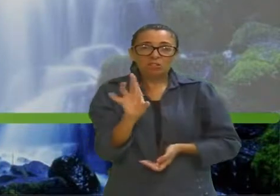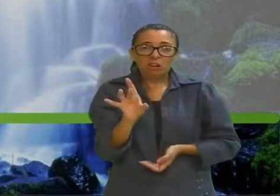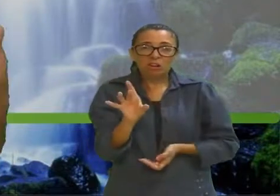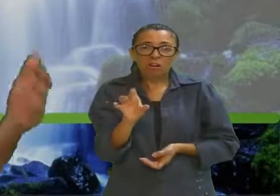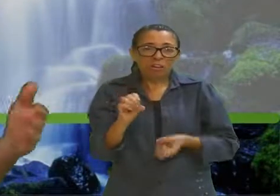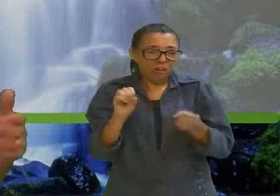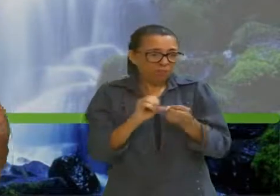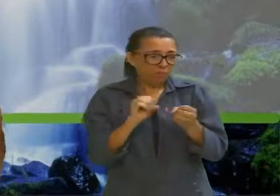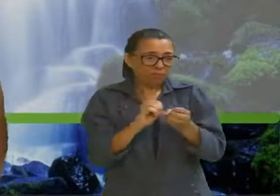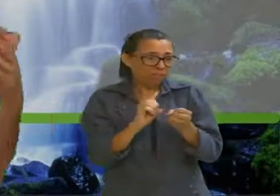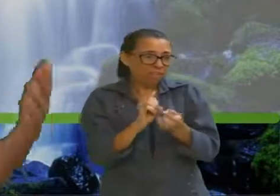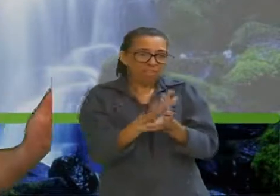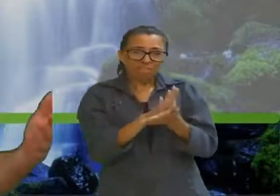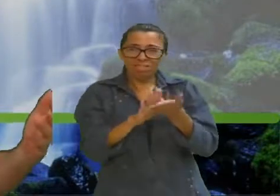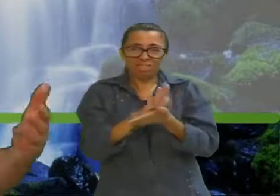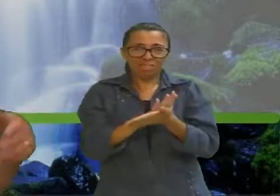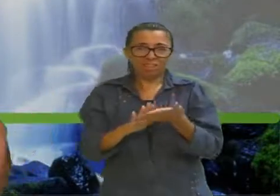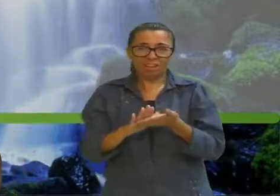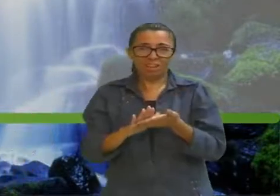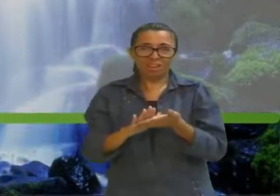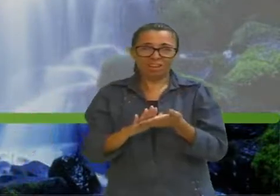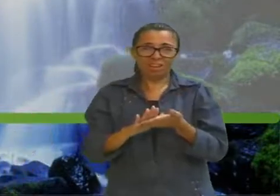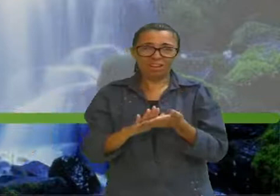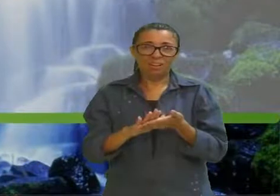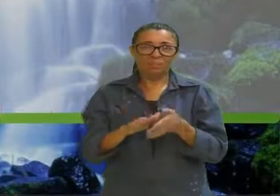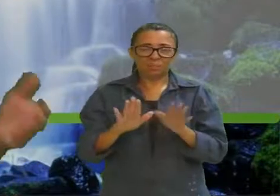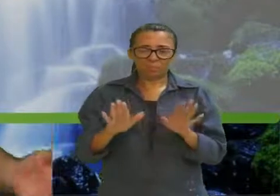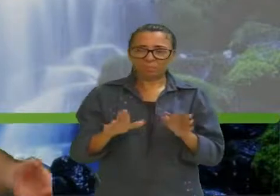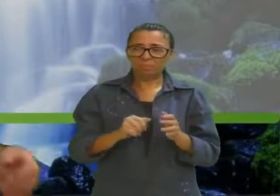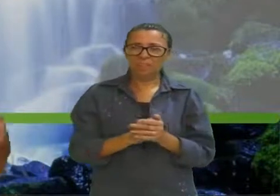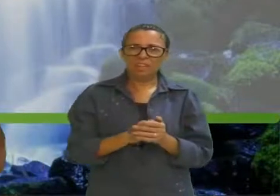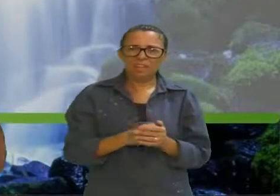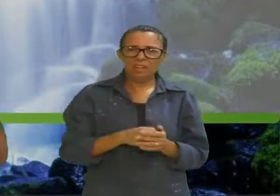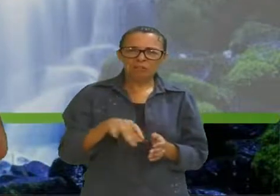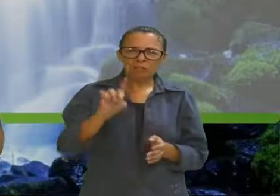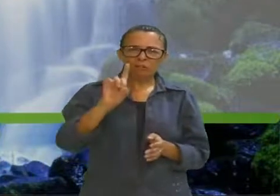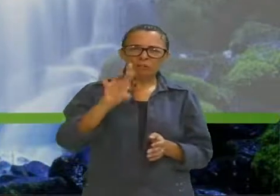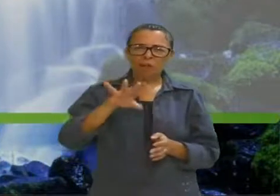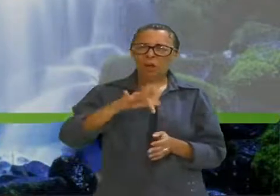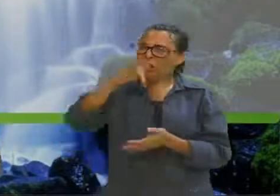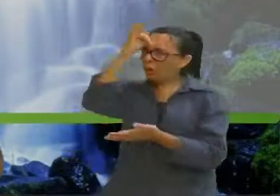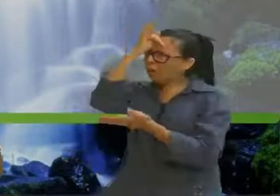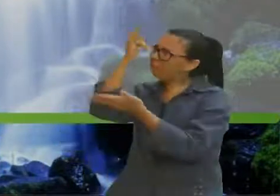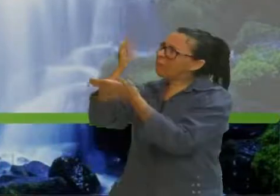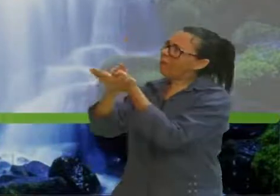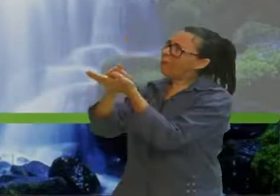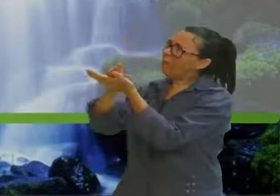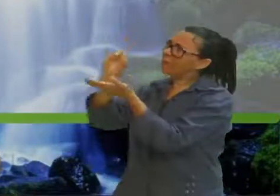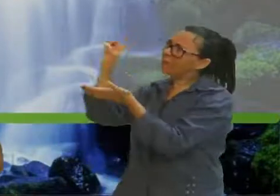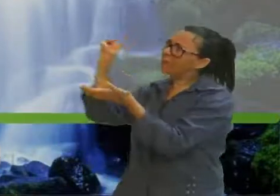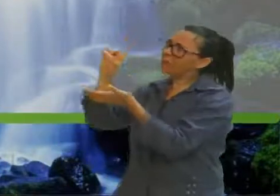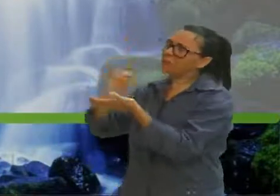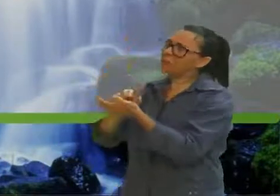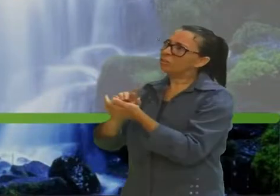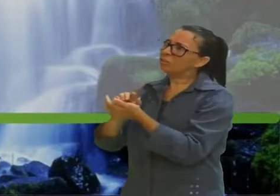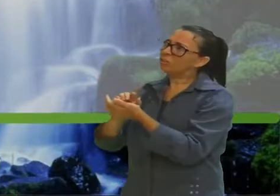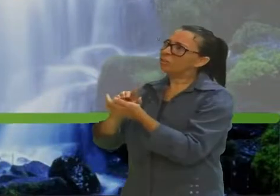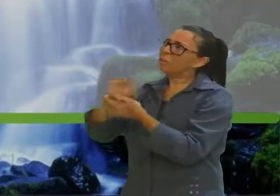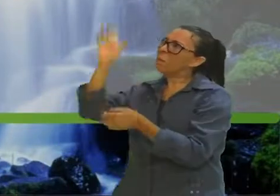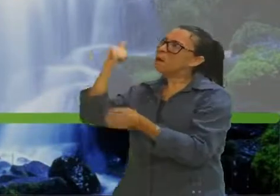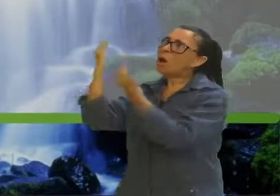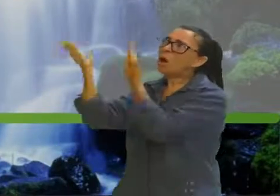ser uma caridade. Também pode ser, que Jesus fala que nós temos que atender os necessitados. Isso também faz parte de